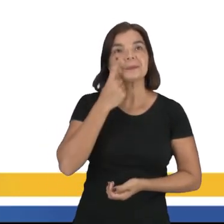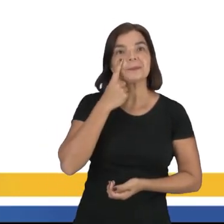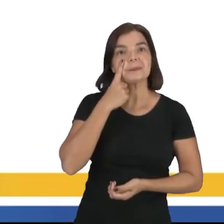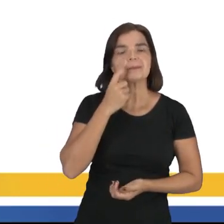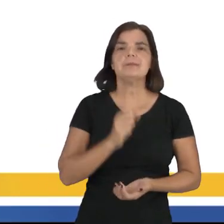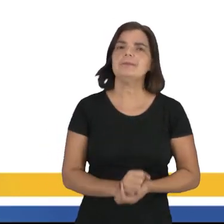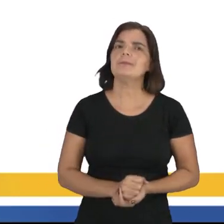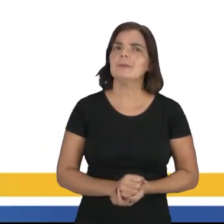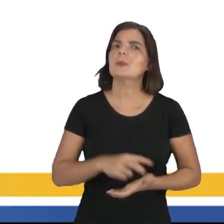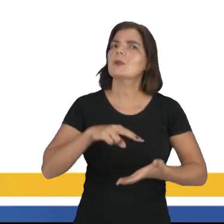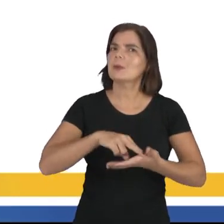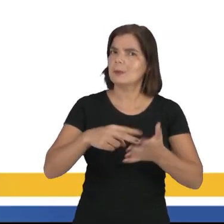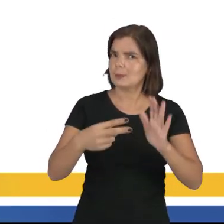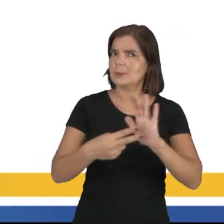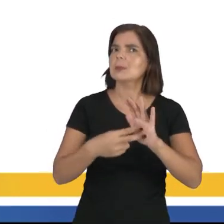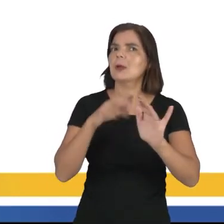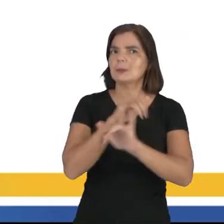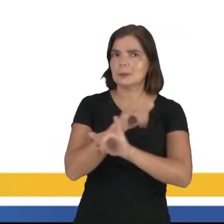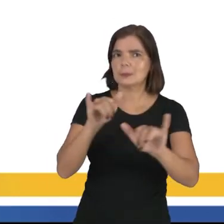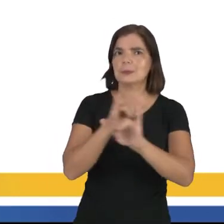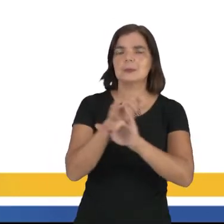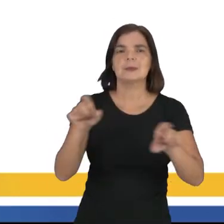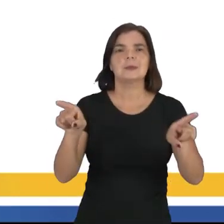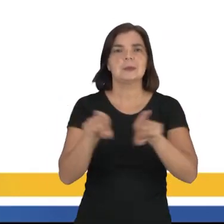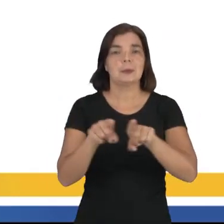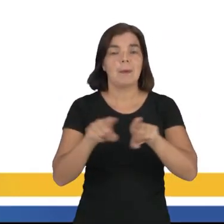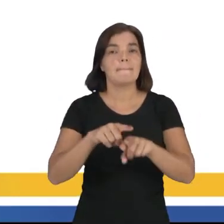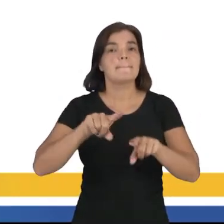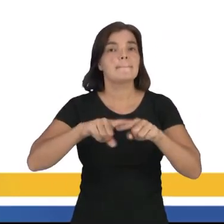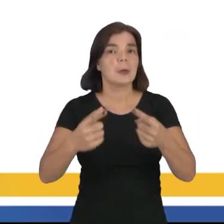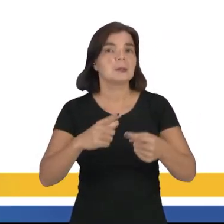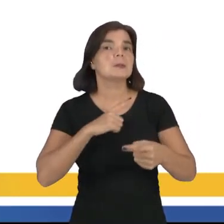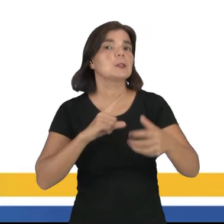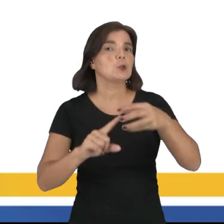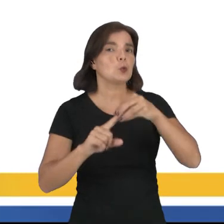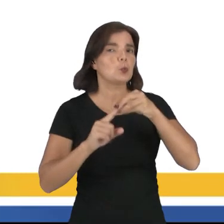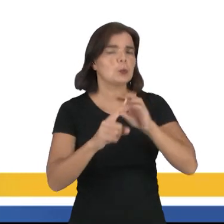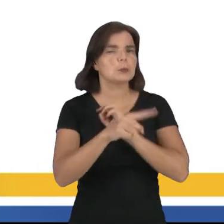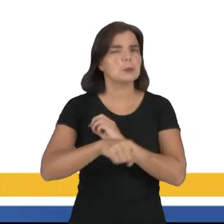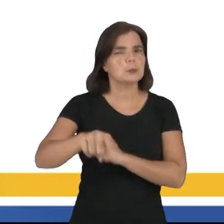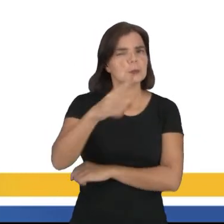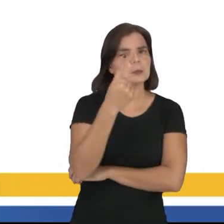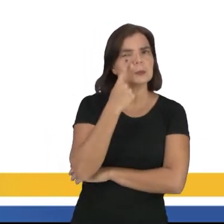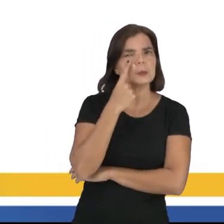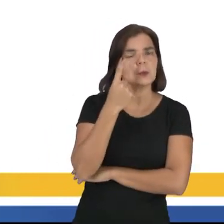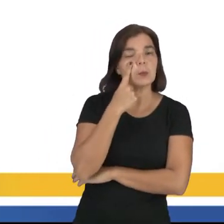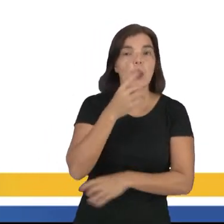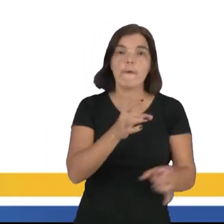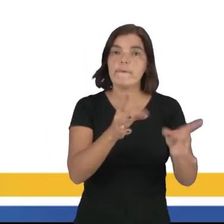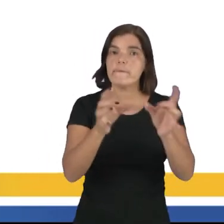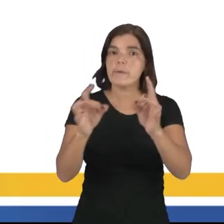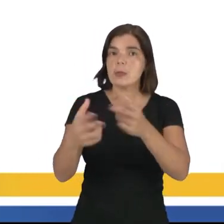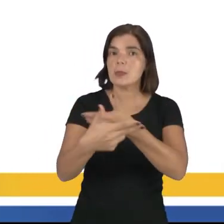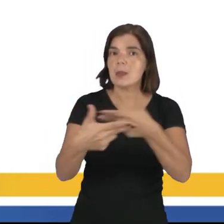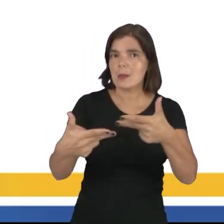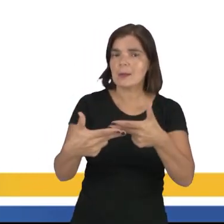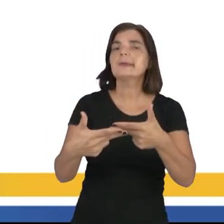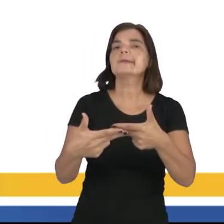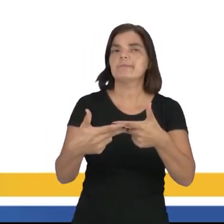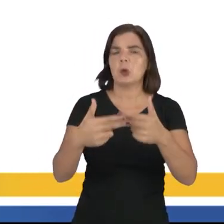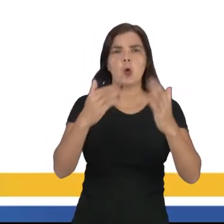Olhem, gente, também se trata de um anúncio publicitário, só que tem o objetivo, pelo que você está vendo, de vender um